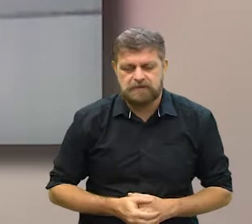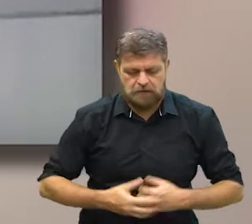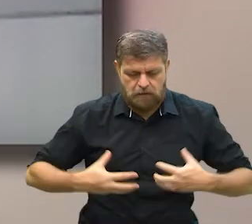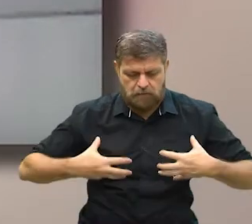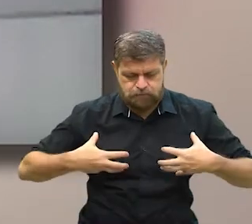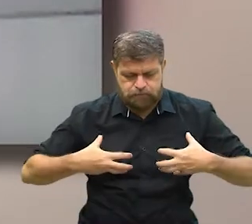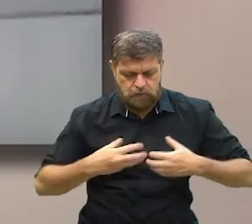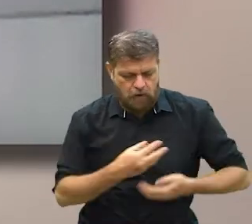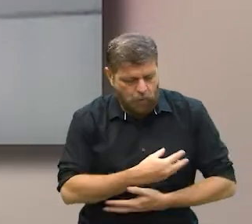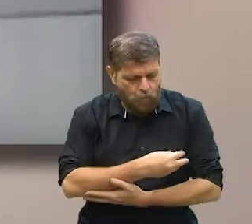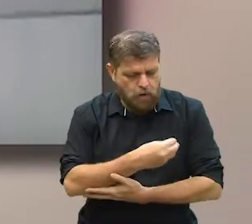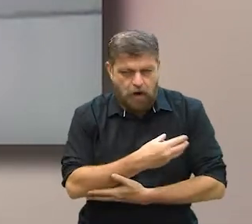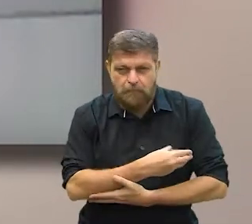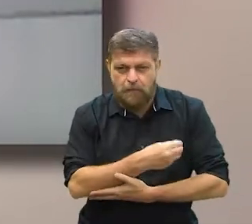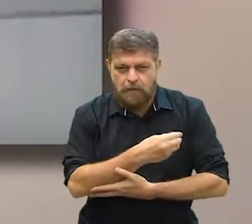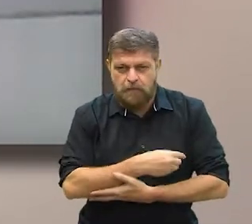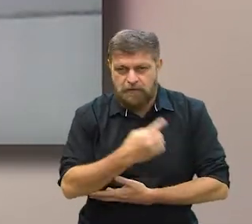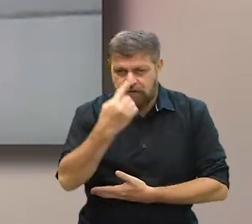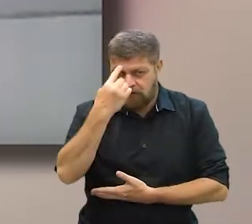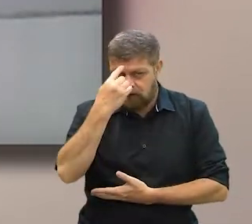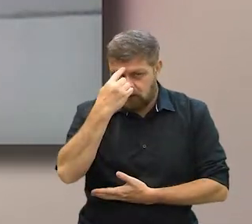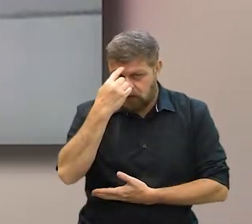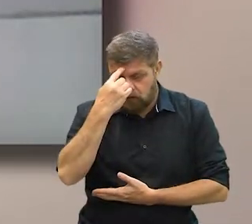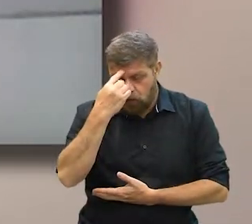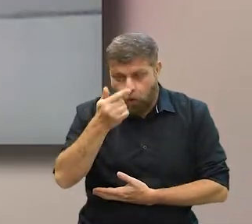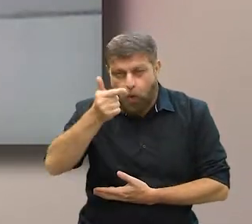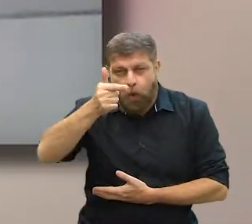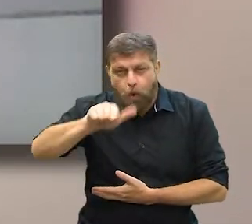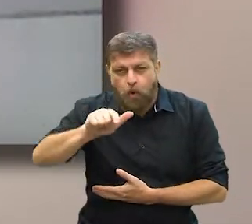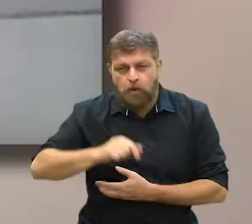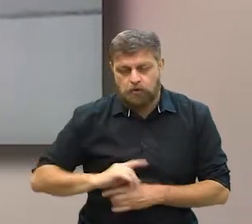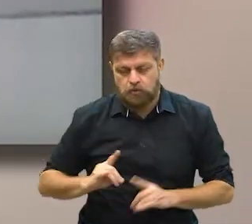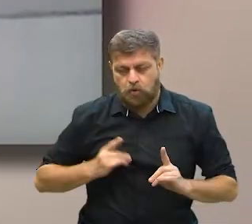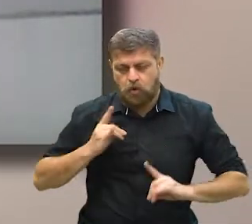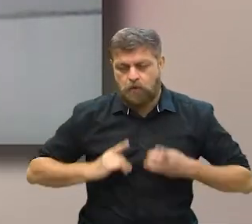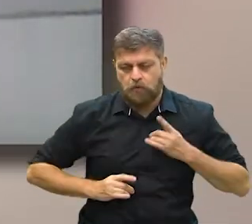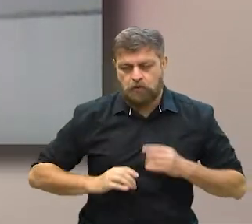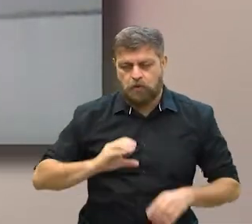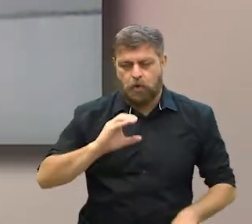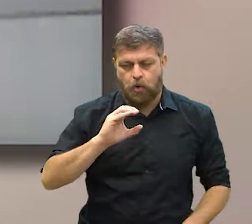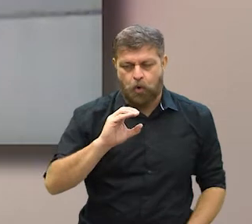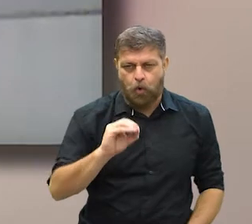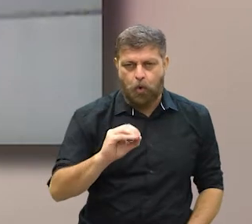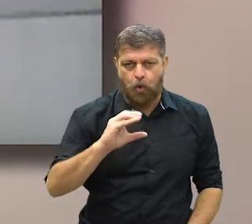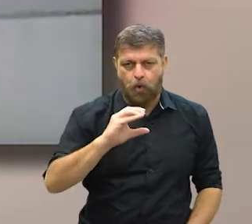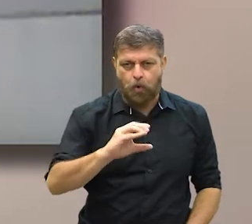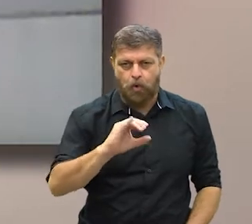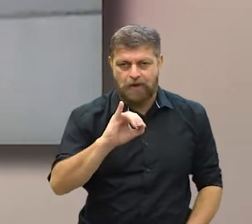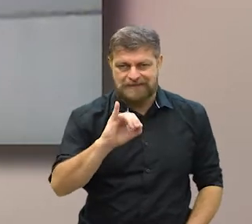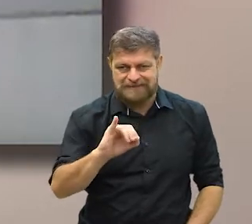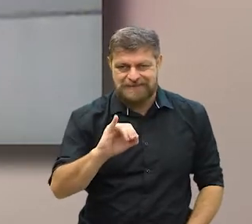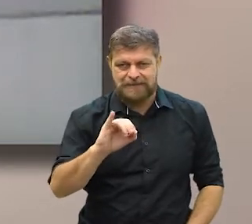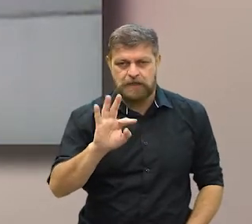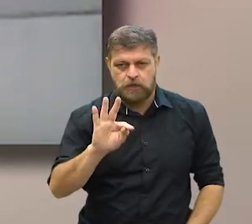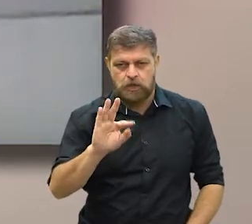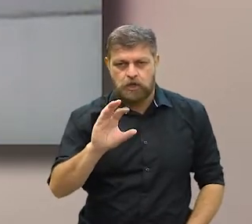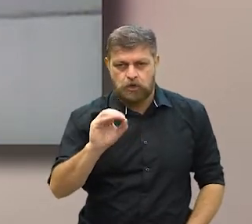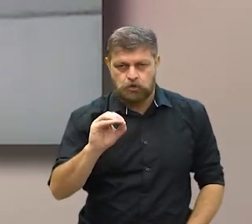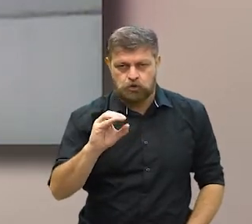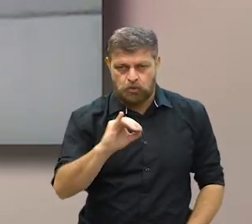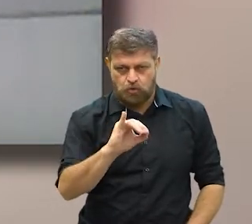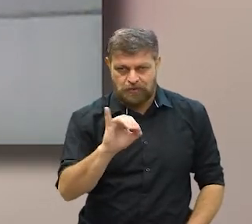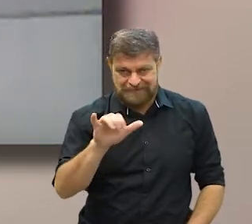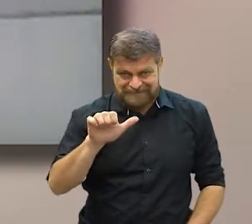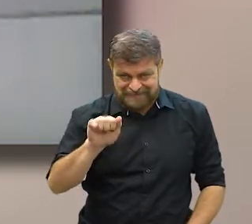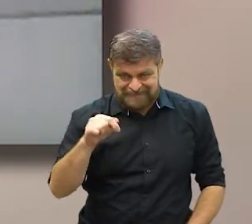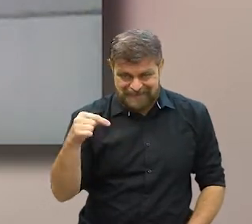1 minuto e meio, 2 minutos que a criança está mamando, a hipófise libera um outro hormônio que se chama ocitocina. E